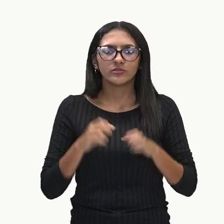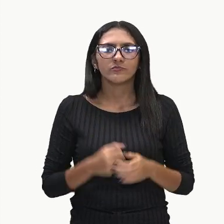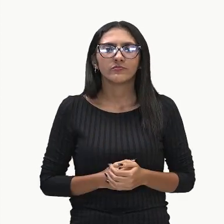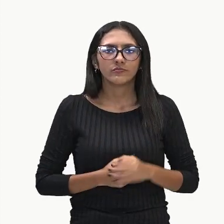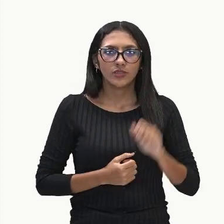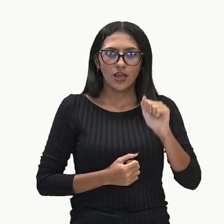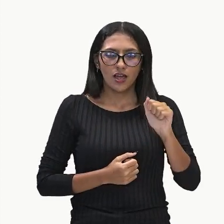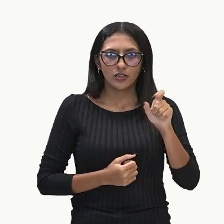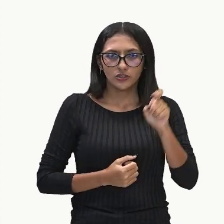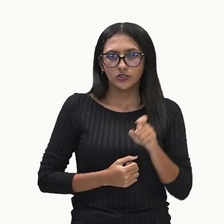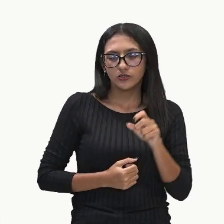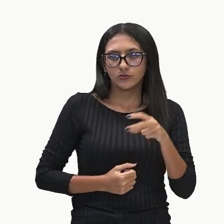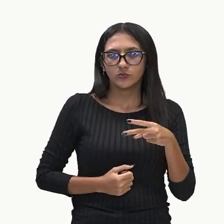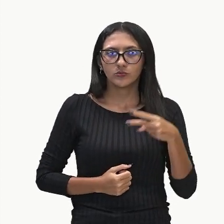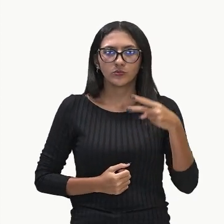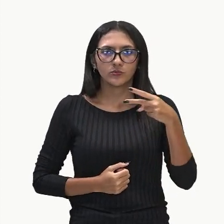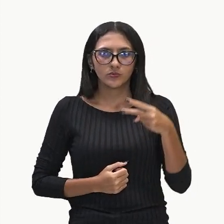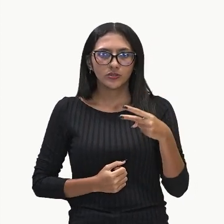ax²